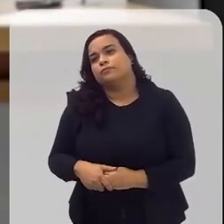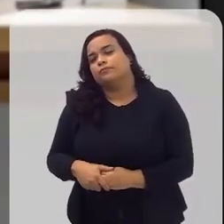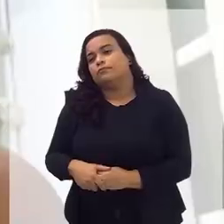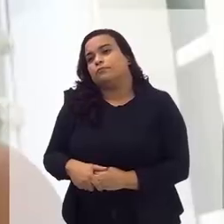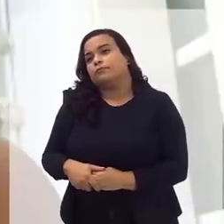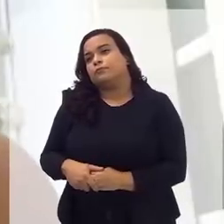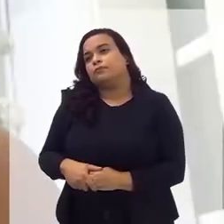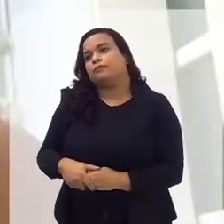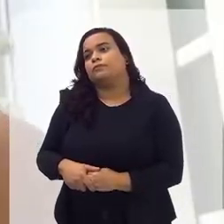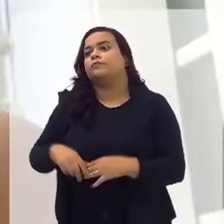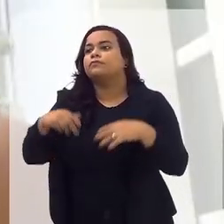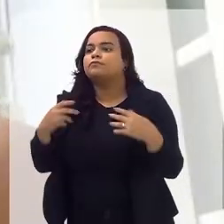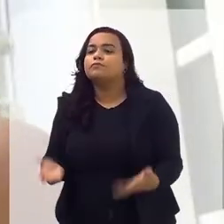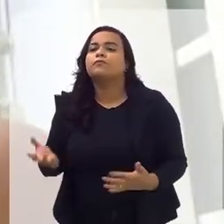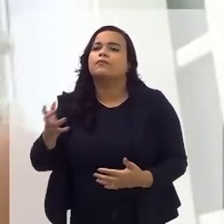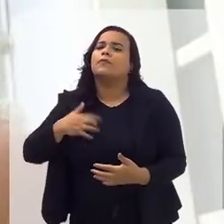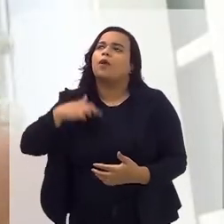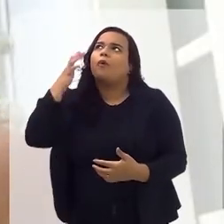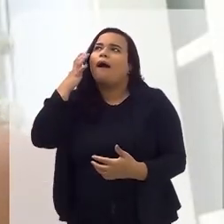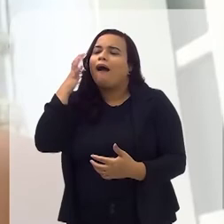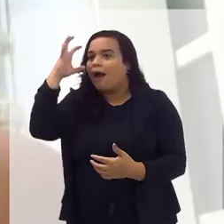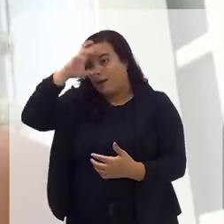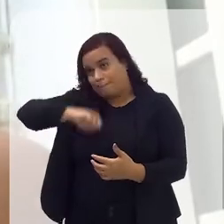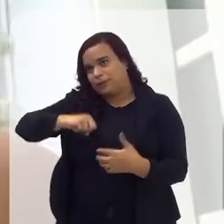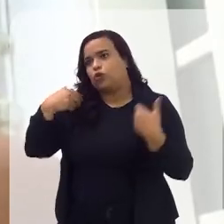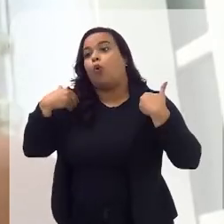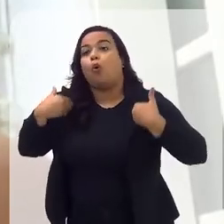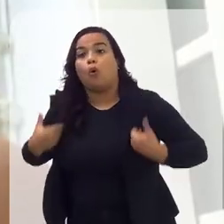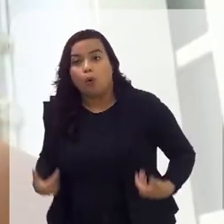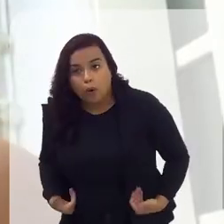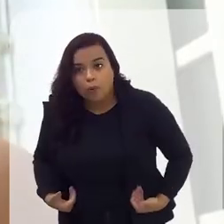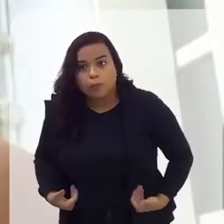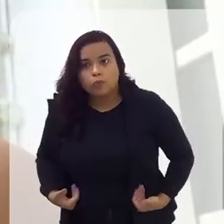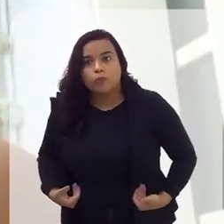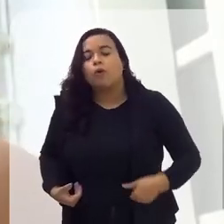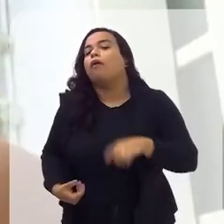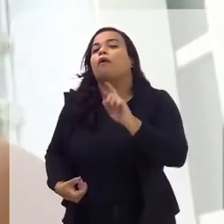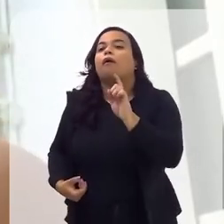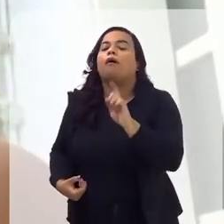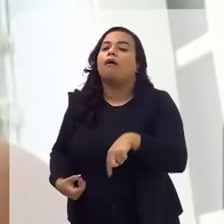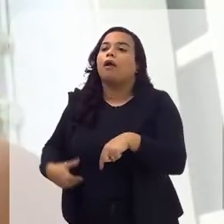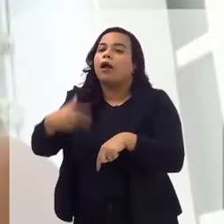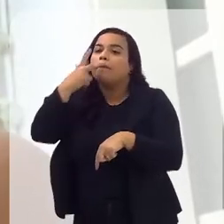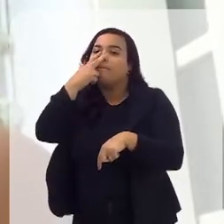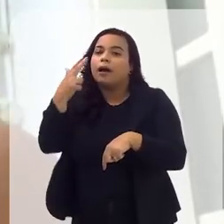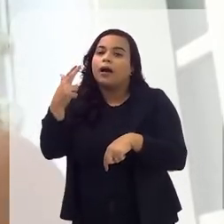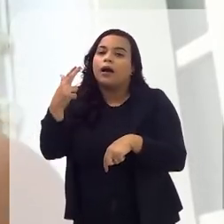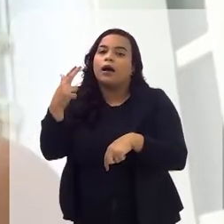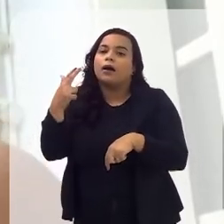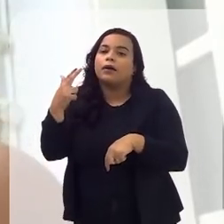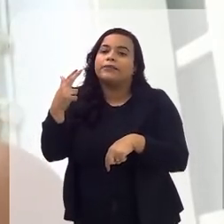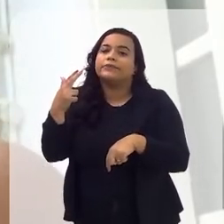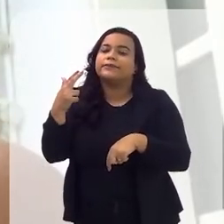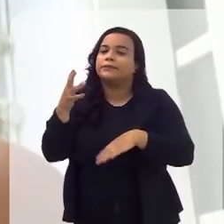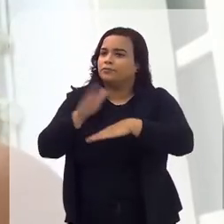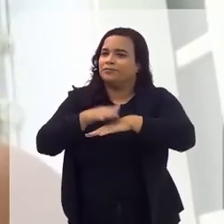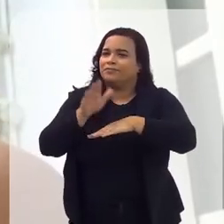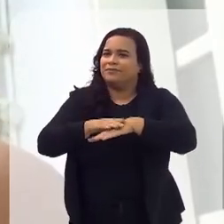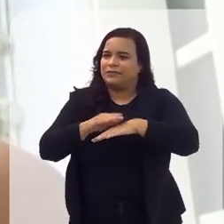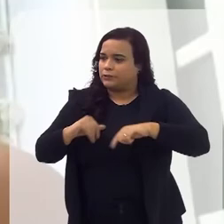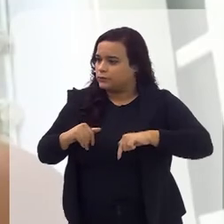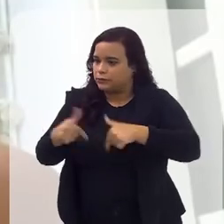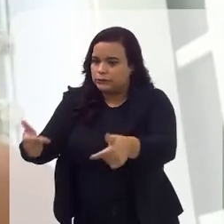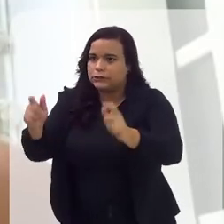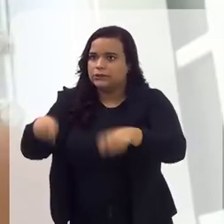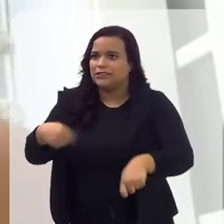todo? Olha, eu aprendi que o nosso corpo, ele é um instrumento que permite a nossa